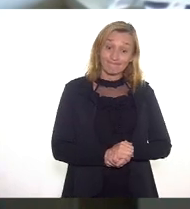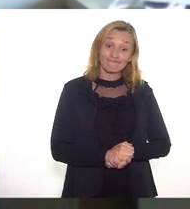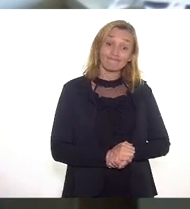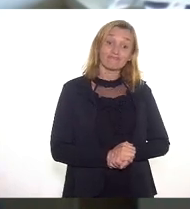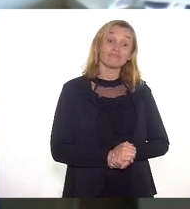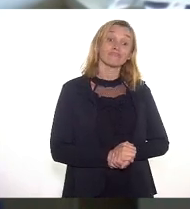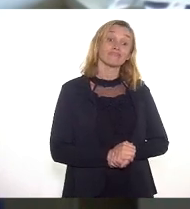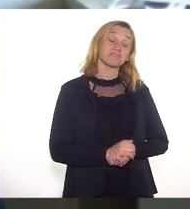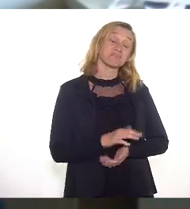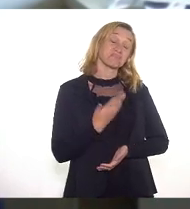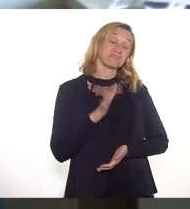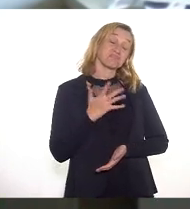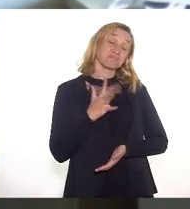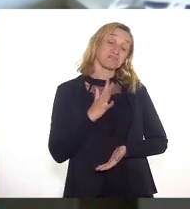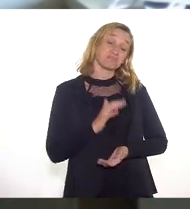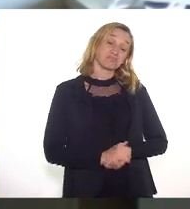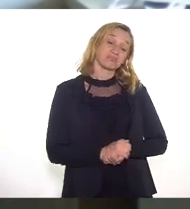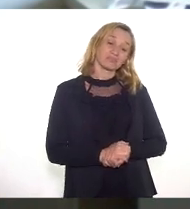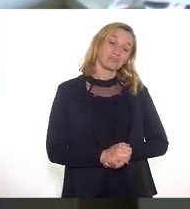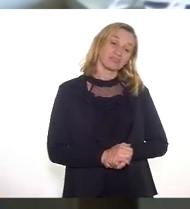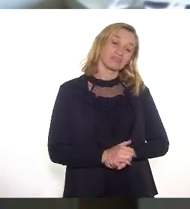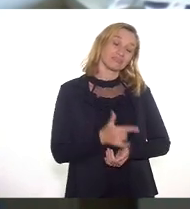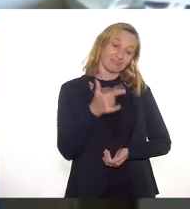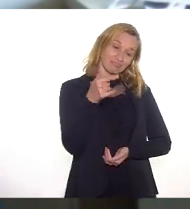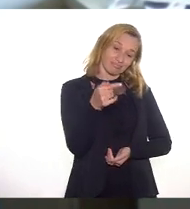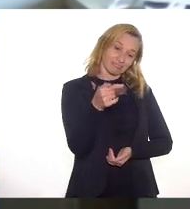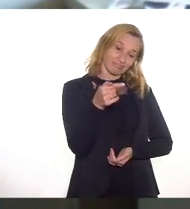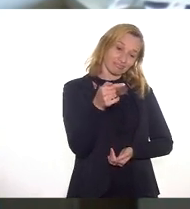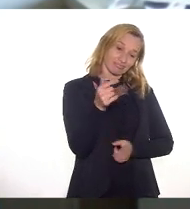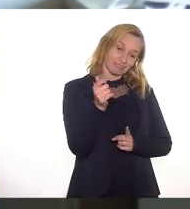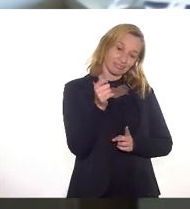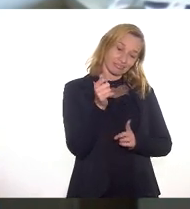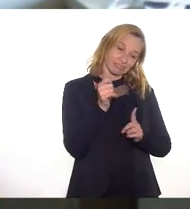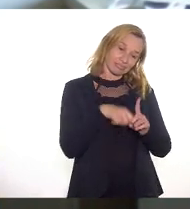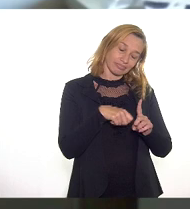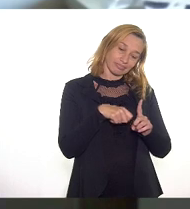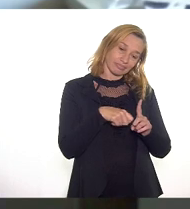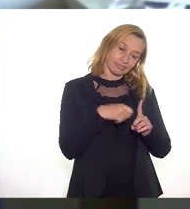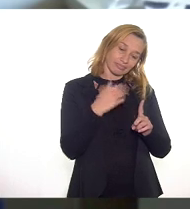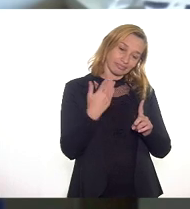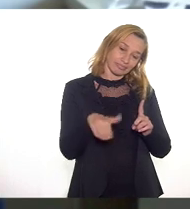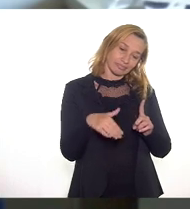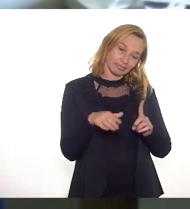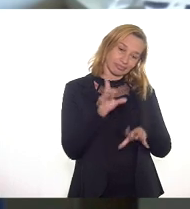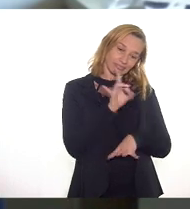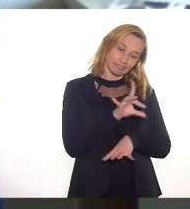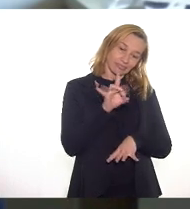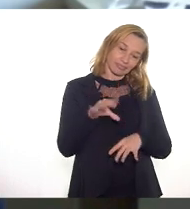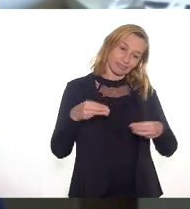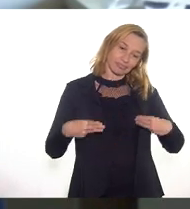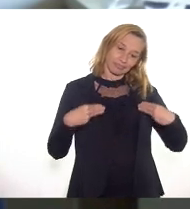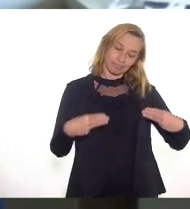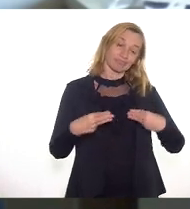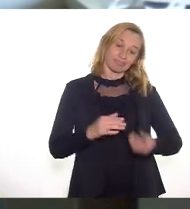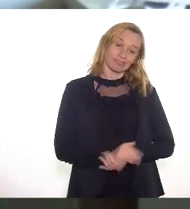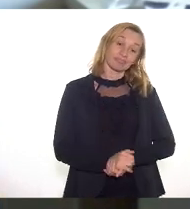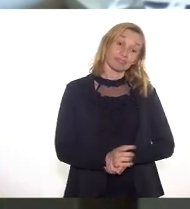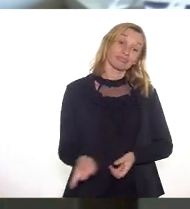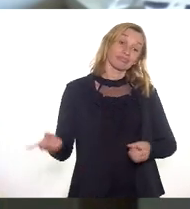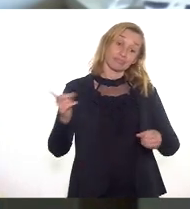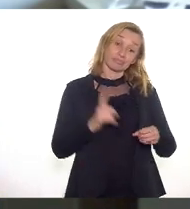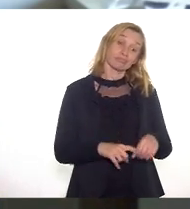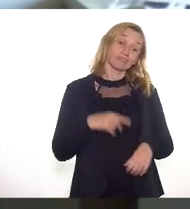O que dá uma média de 7 meses e meio por cada ministro. E volto a